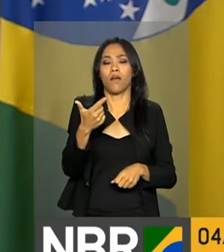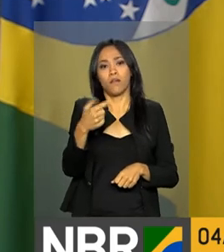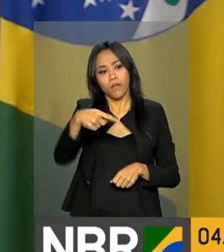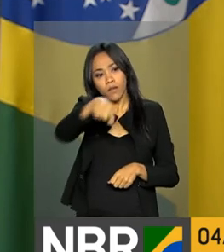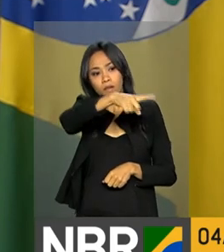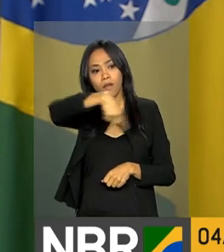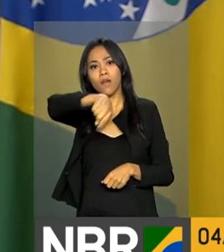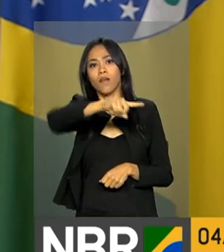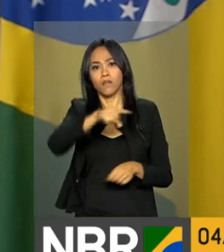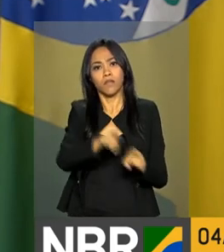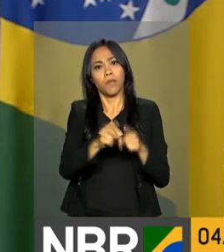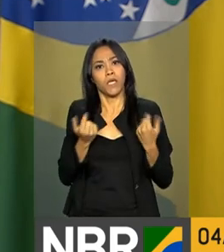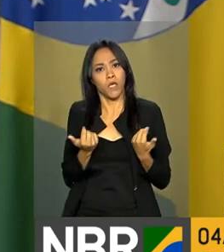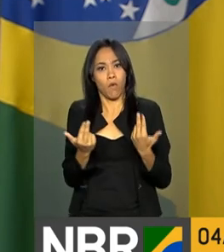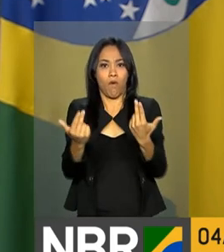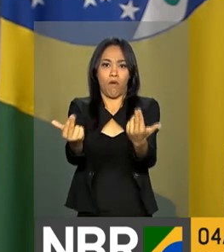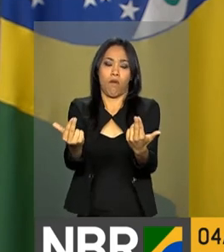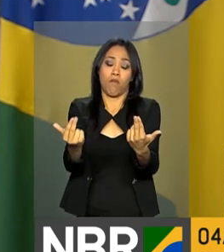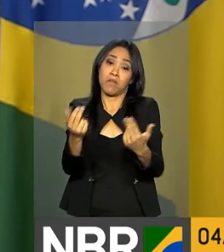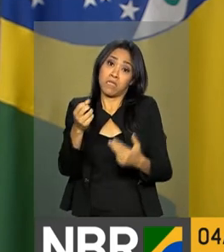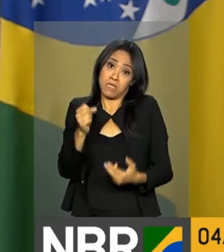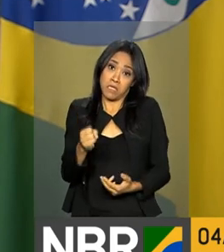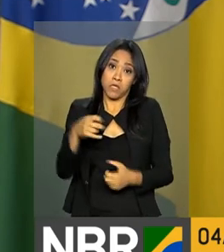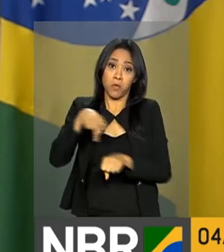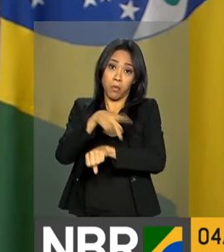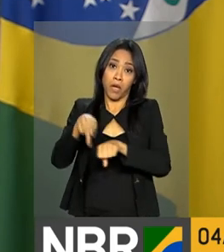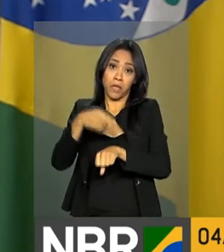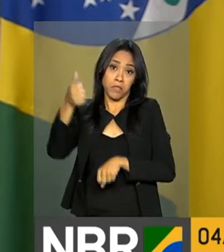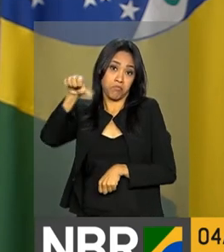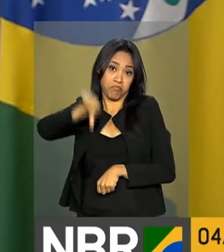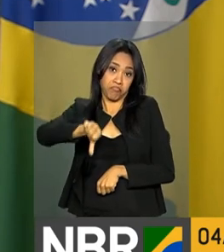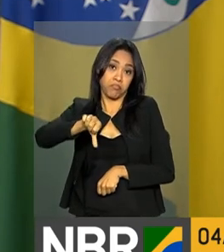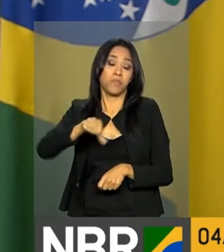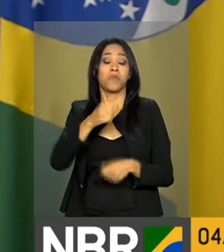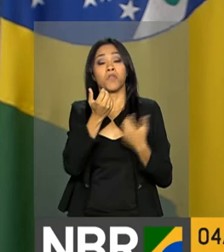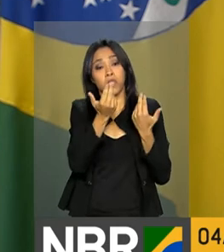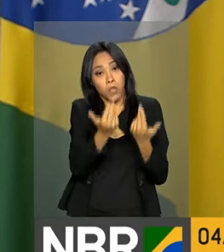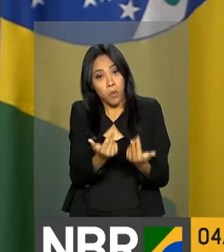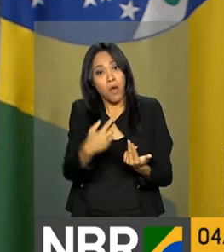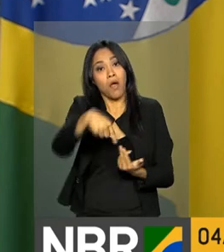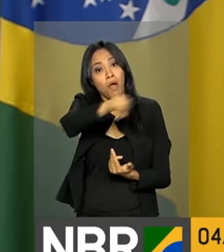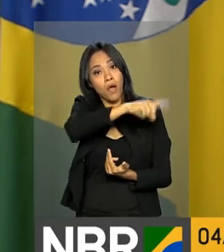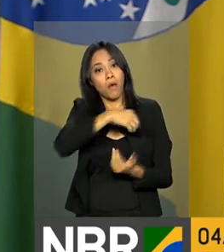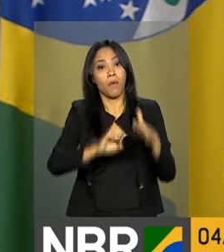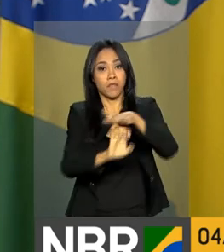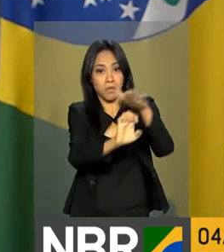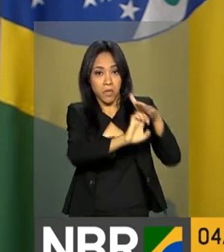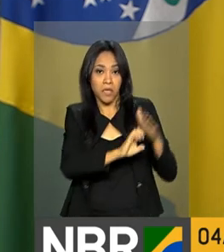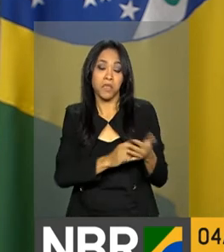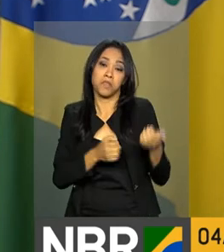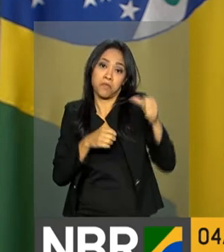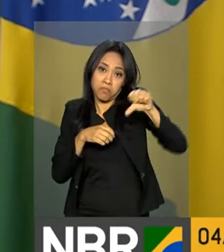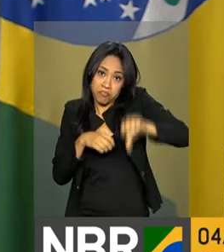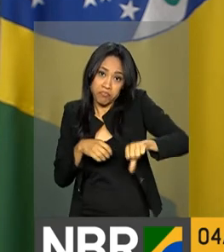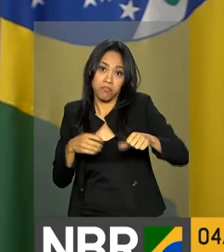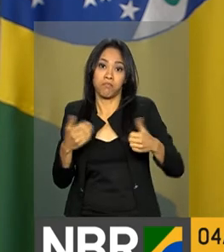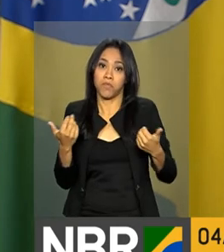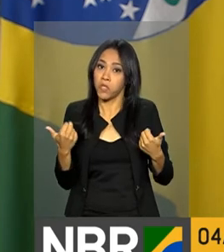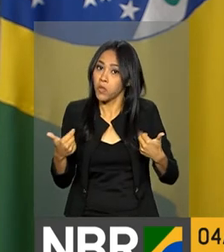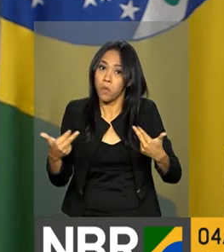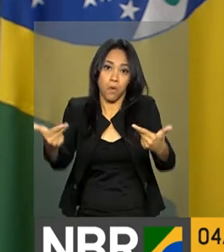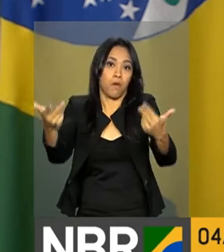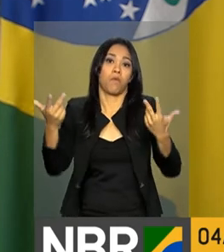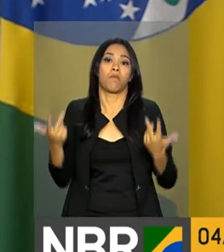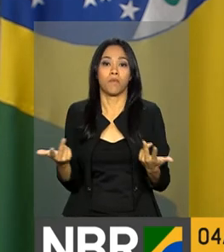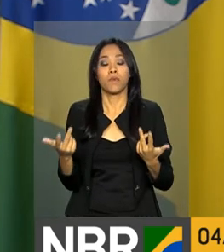igualmente caminhava bem se caminha mal também igualmente não será útil para o micro e pequeno empresário